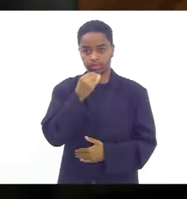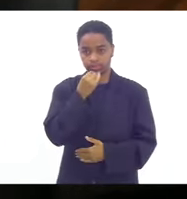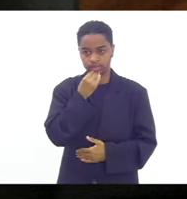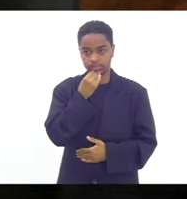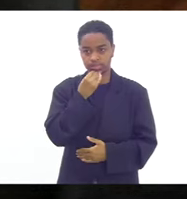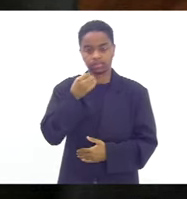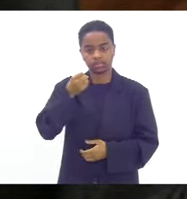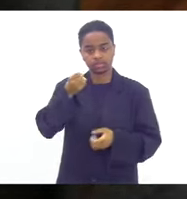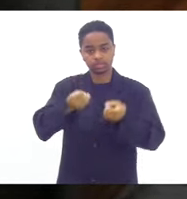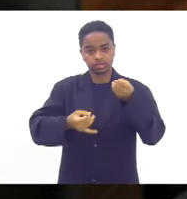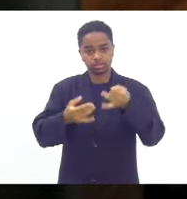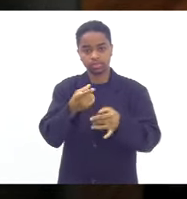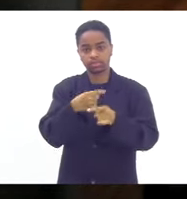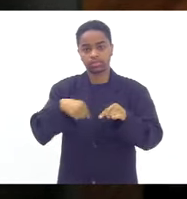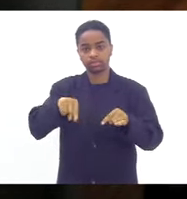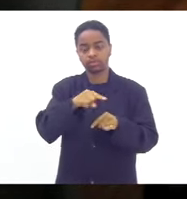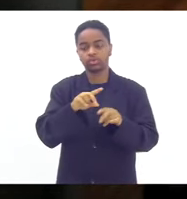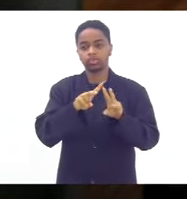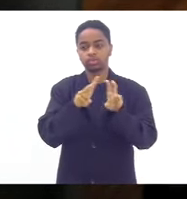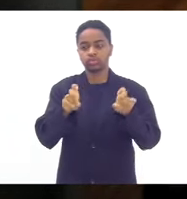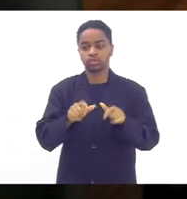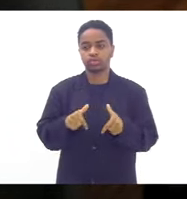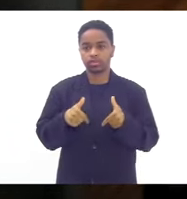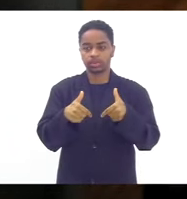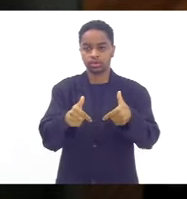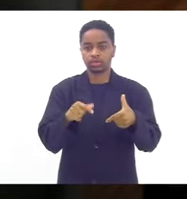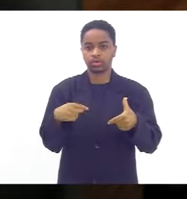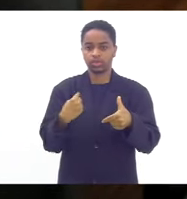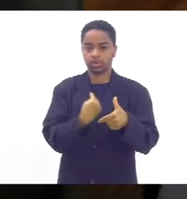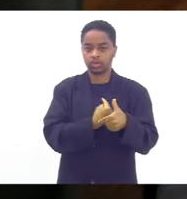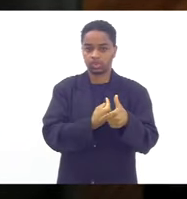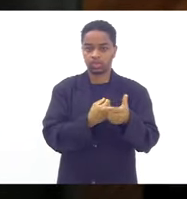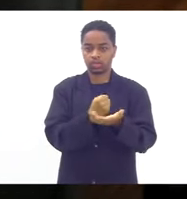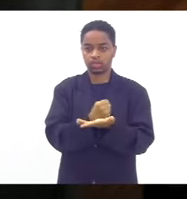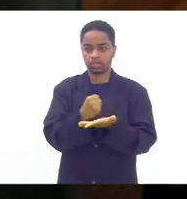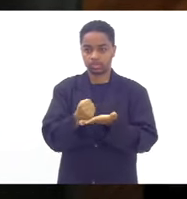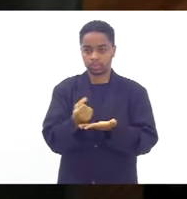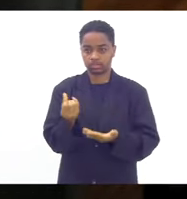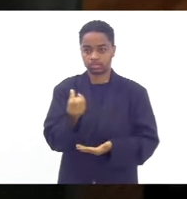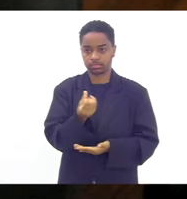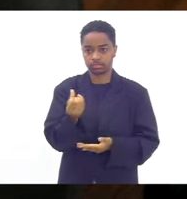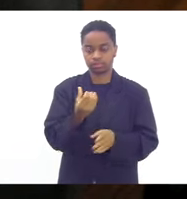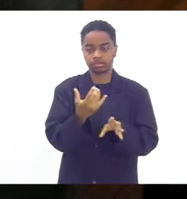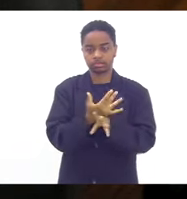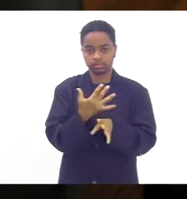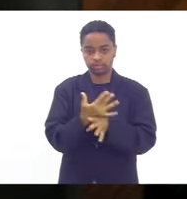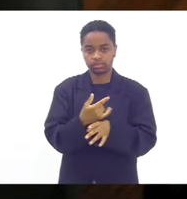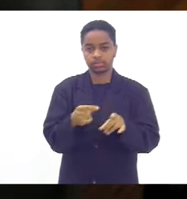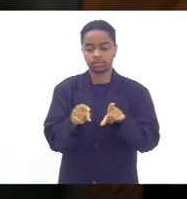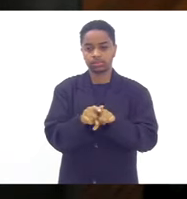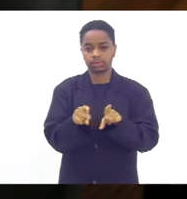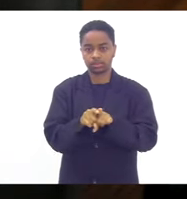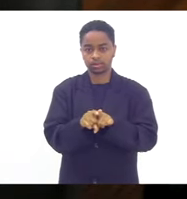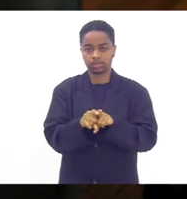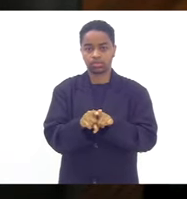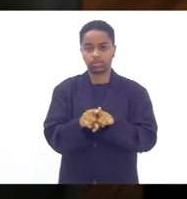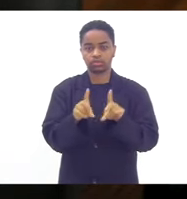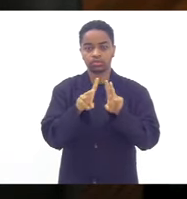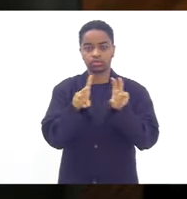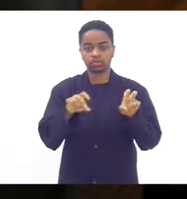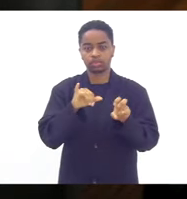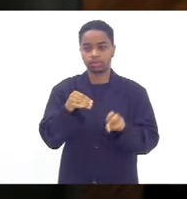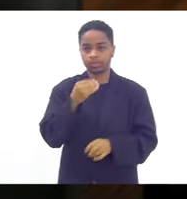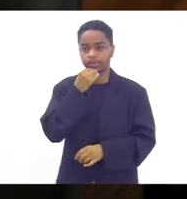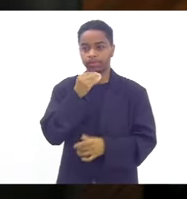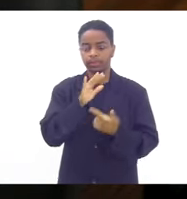prestar esclarecimentos sobre a atuação da nossa concessão nos 66 municípios e também a oportunidade